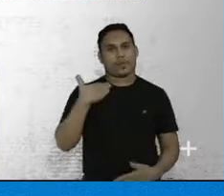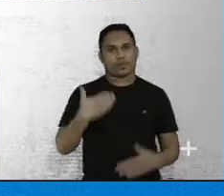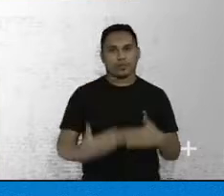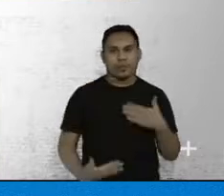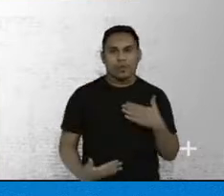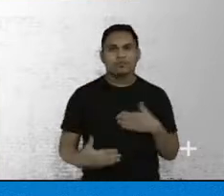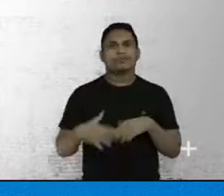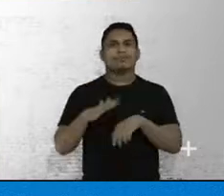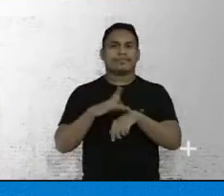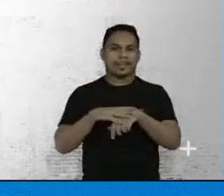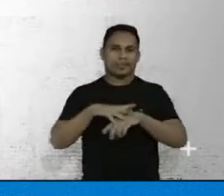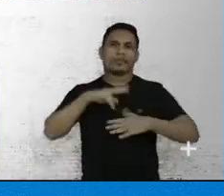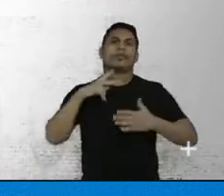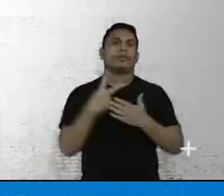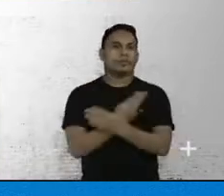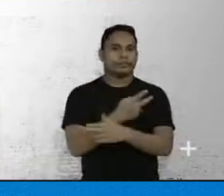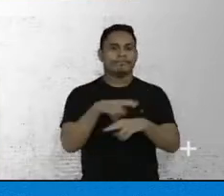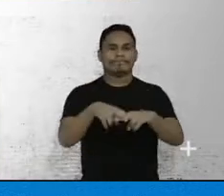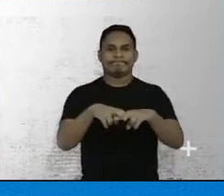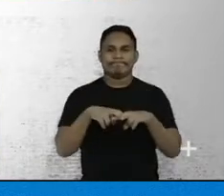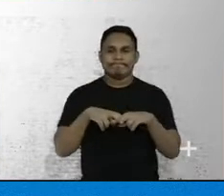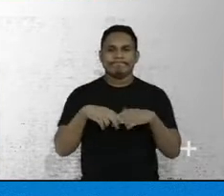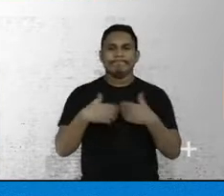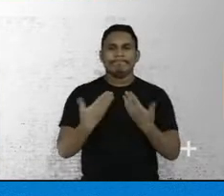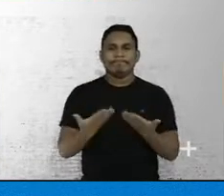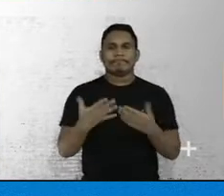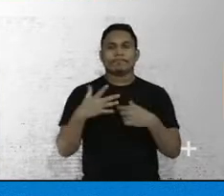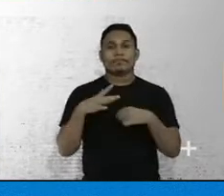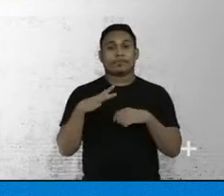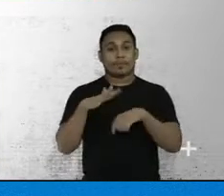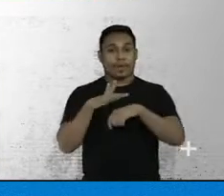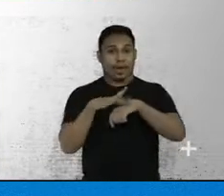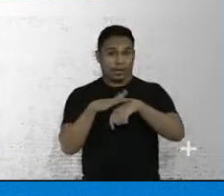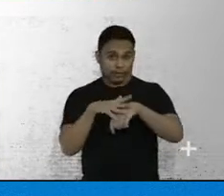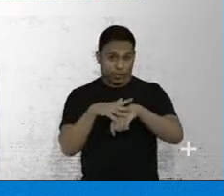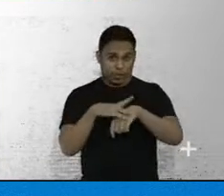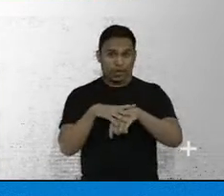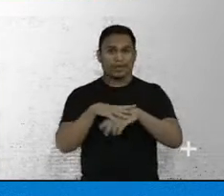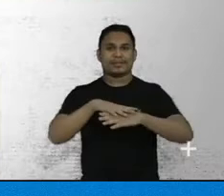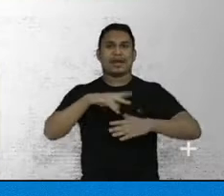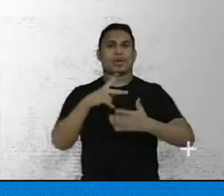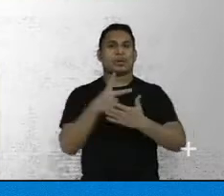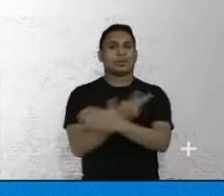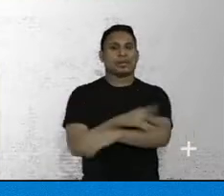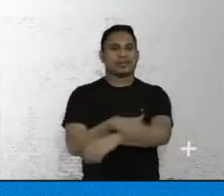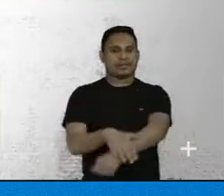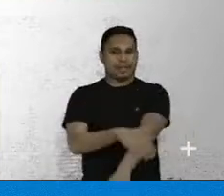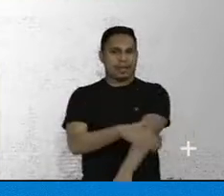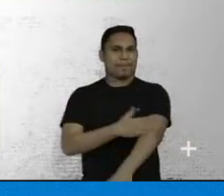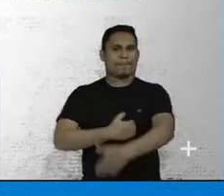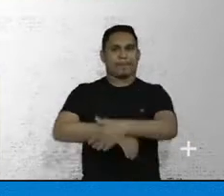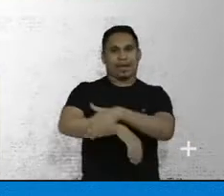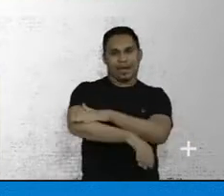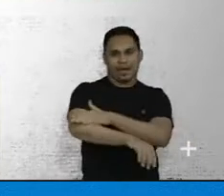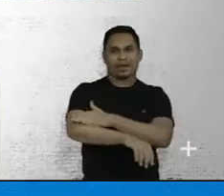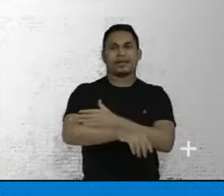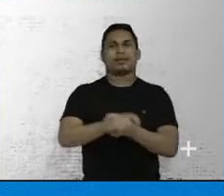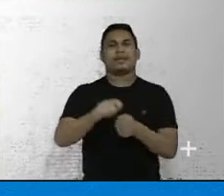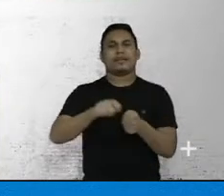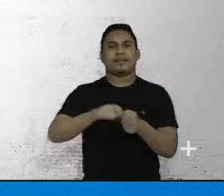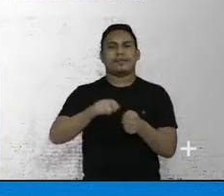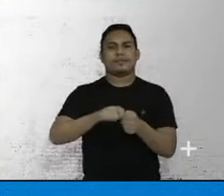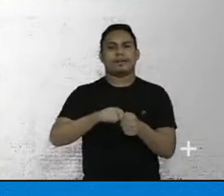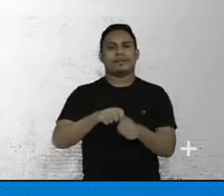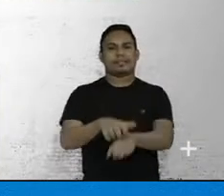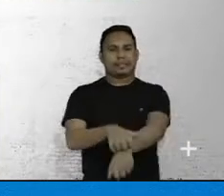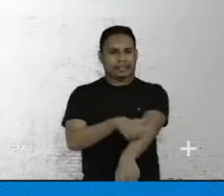nome diferente. Então, a doença autoimune que acomete a pele e causa despigmentação da pele, a